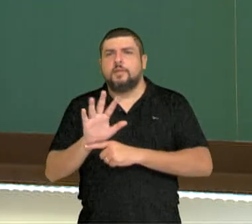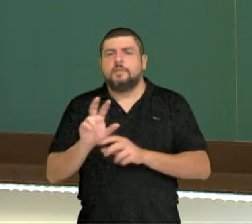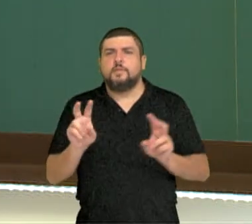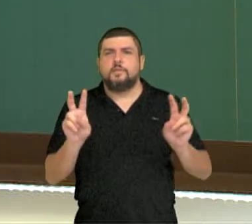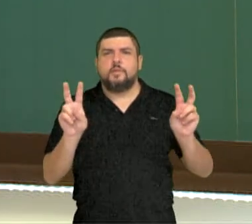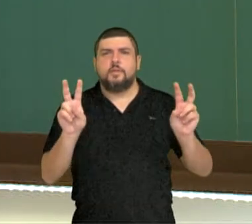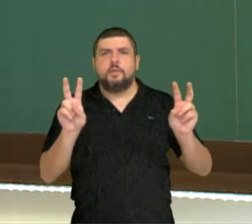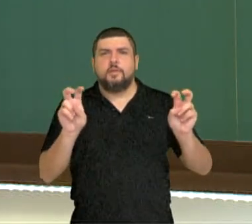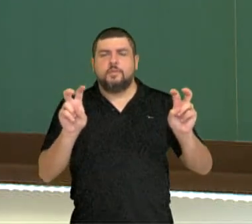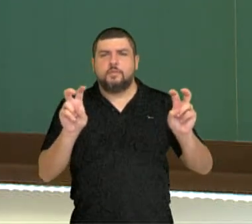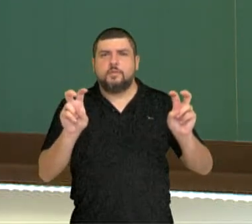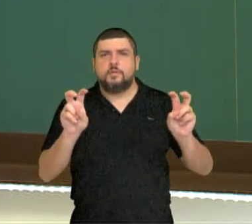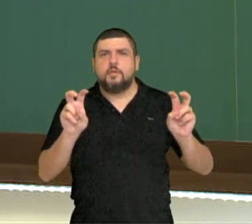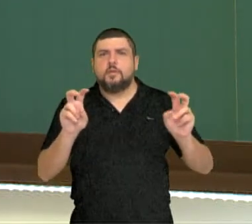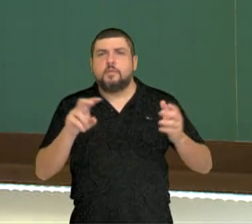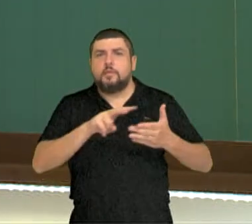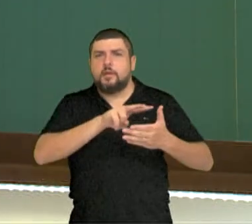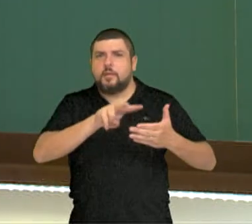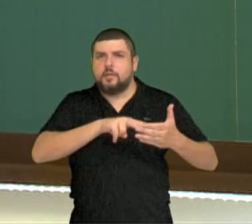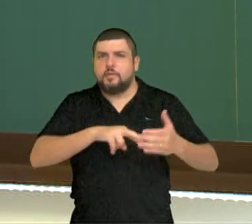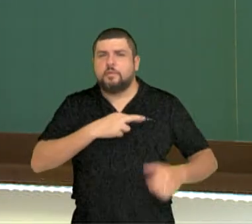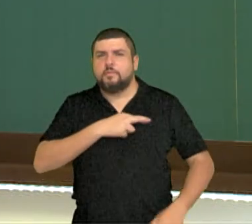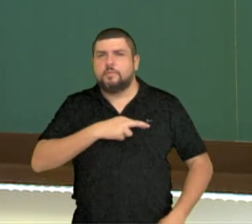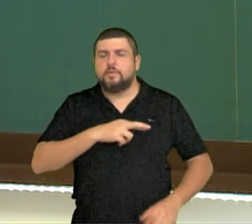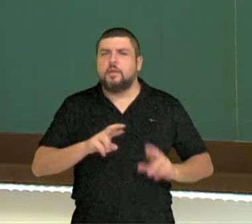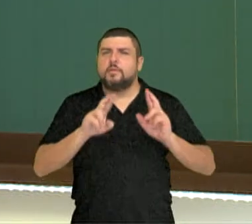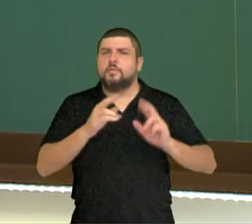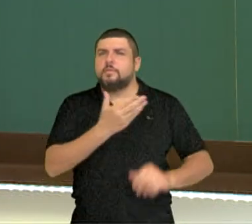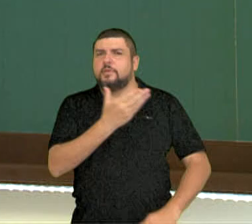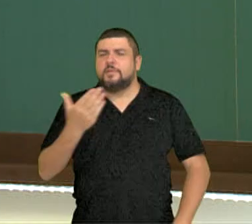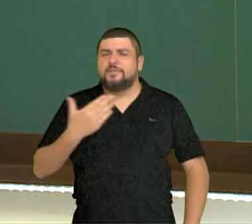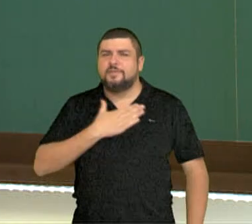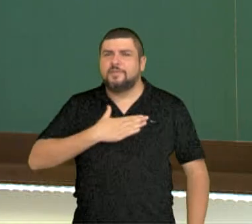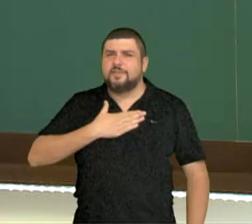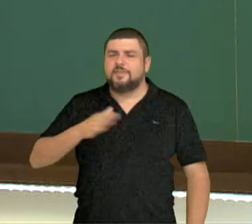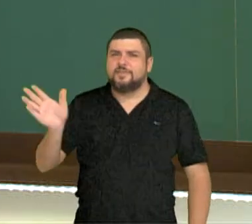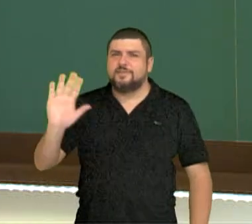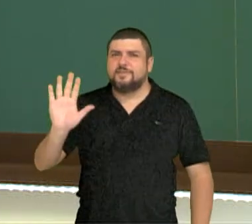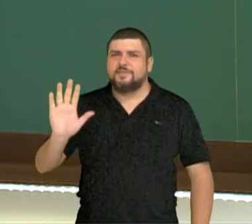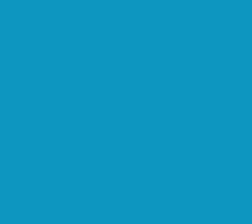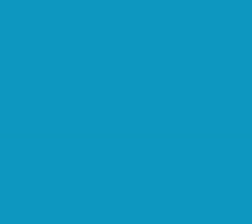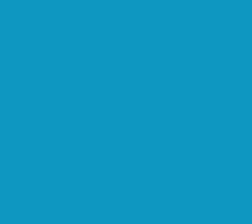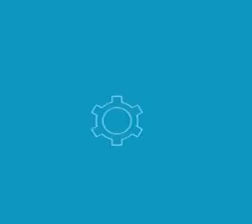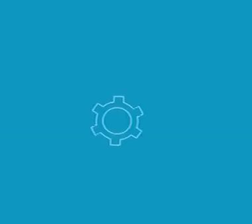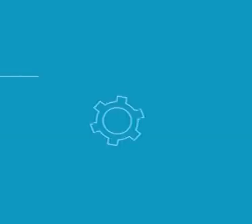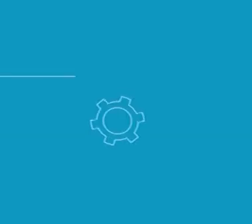nós falamos sobre leitura de romance. Espero que vocês tenham gostado. Até breve.